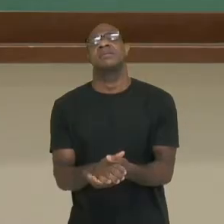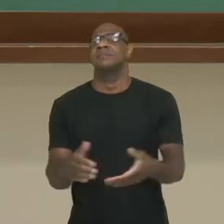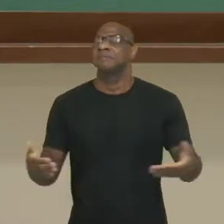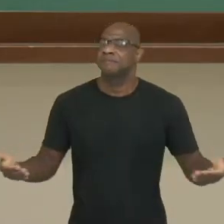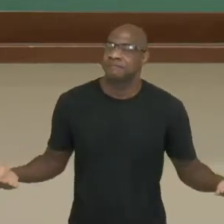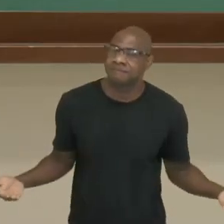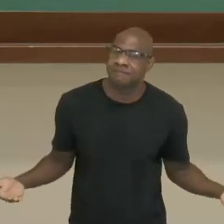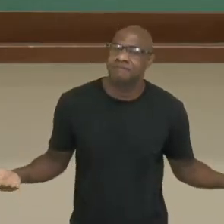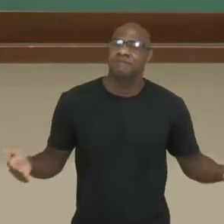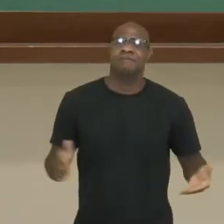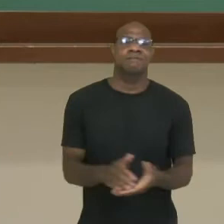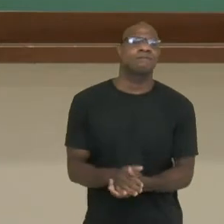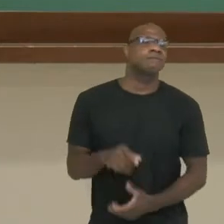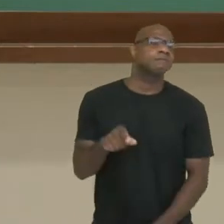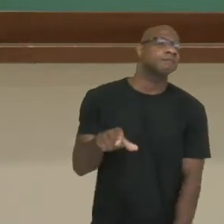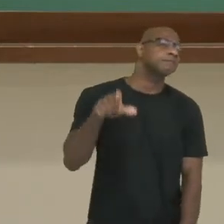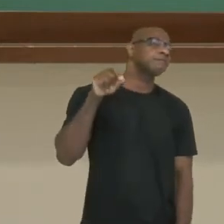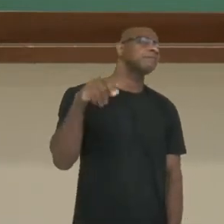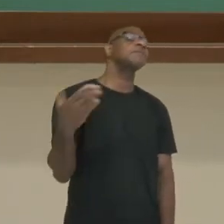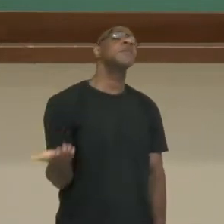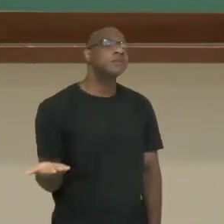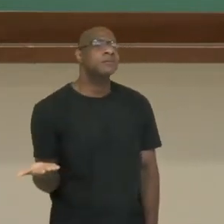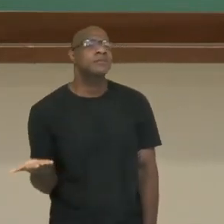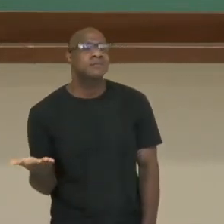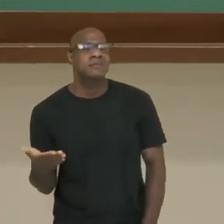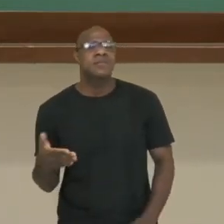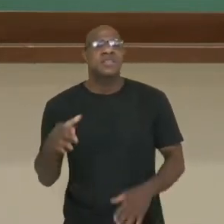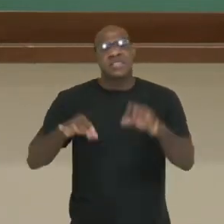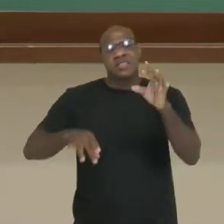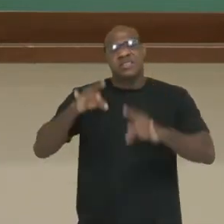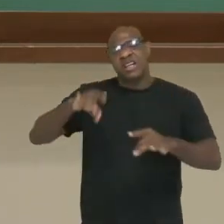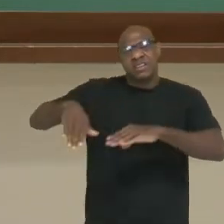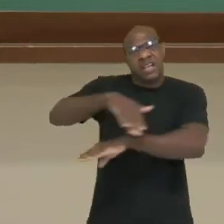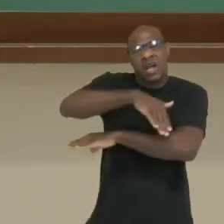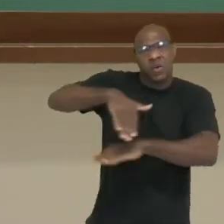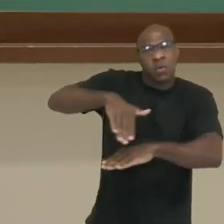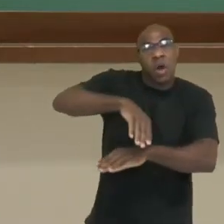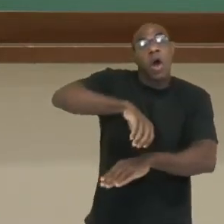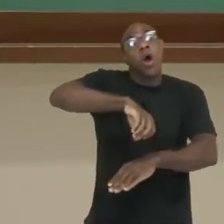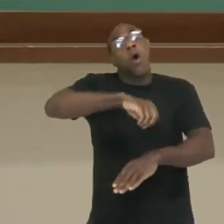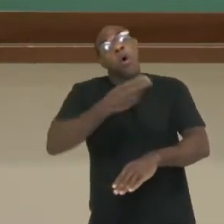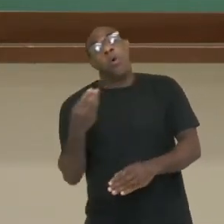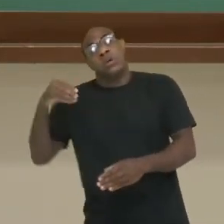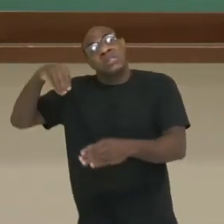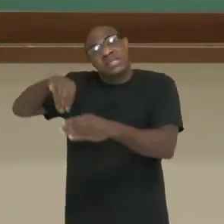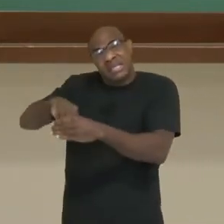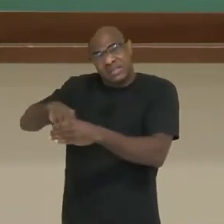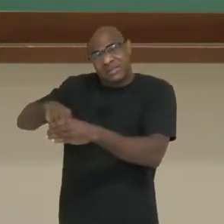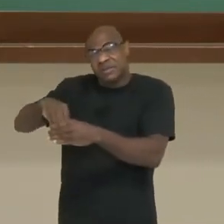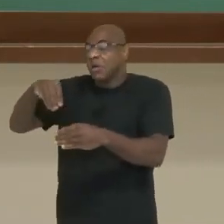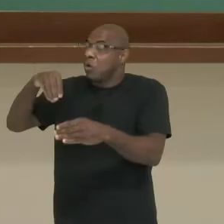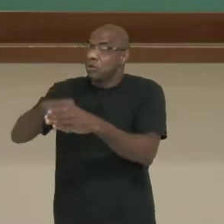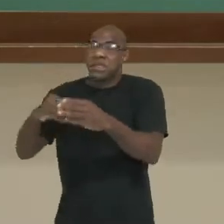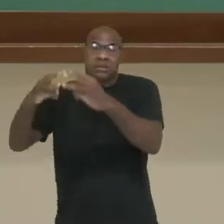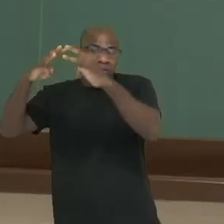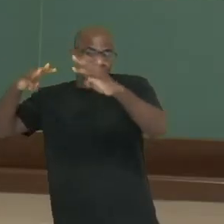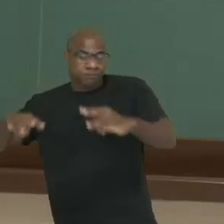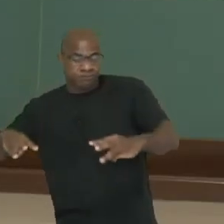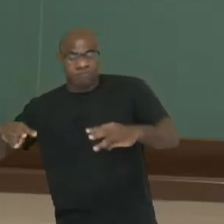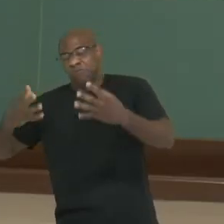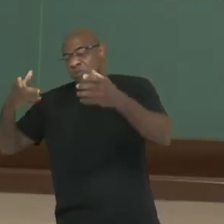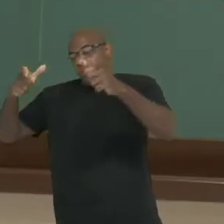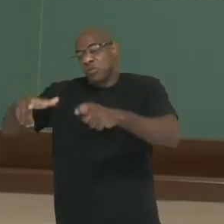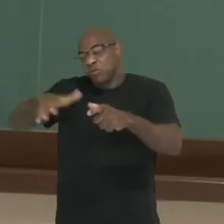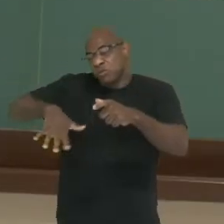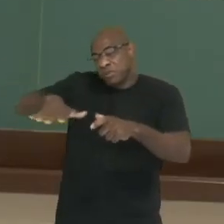E aí, qual vocês preferem? Teatro de rua ou assistir no edifício teatral? Gente, que pergunta difícil, hein?